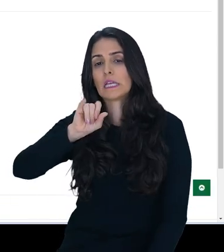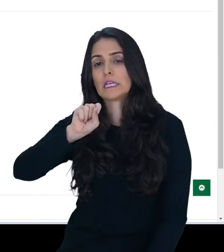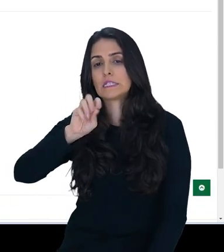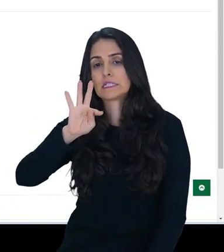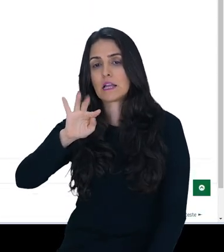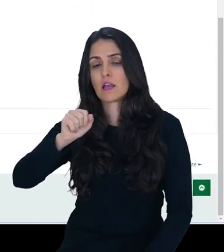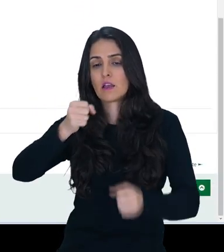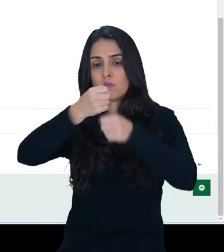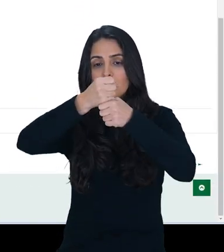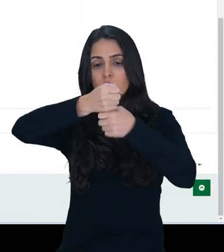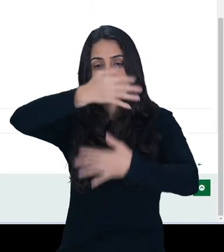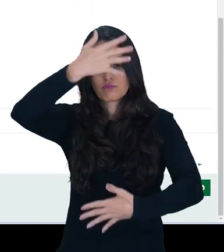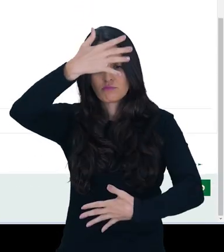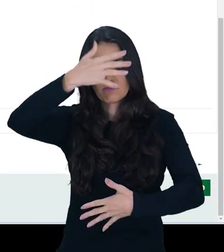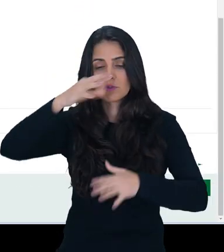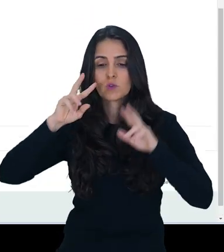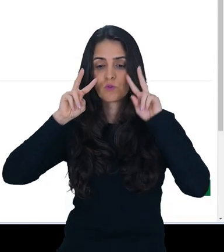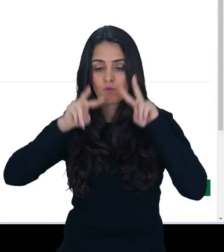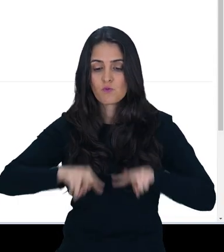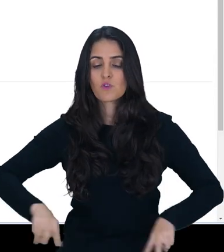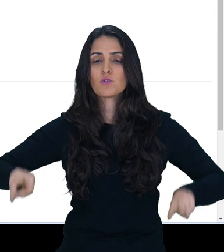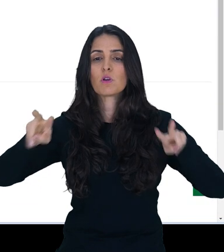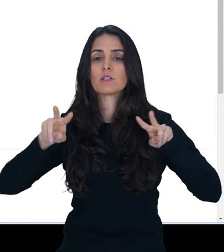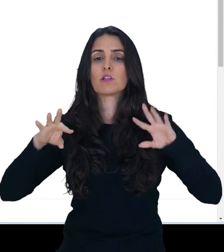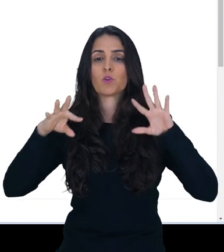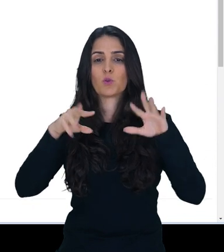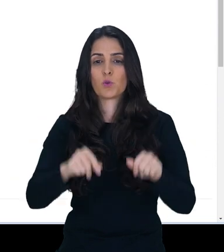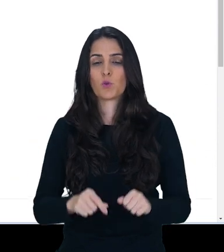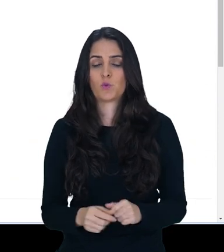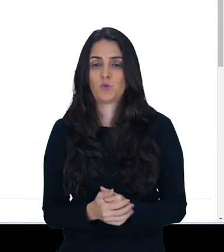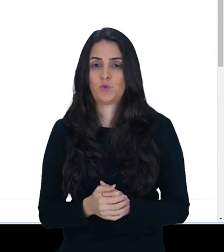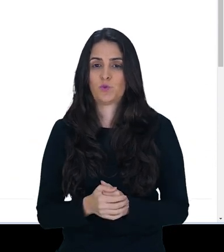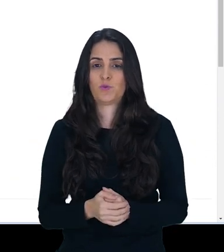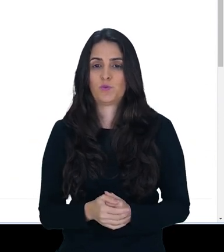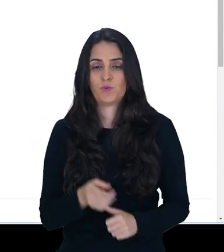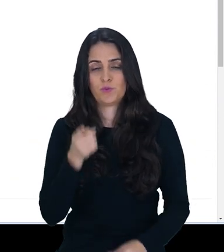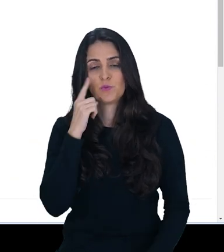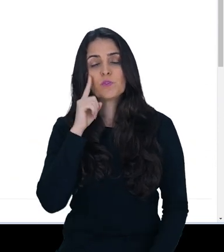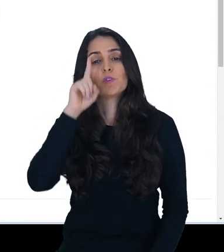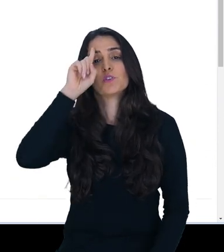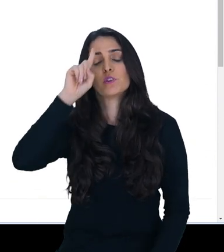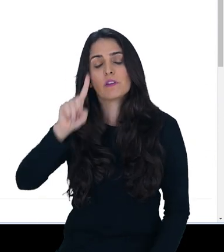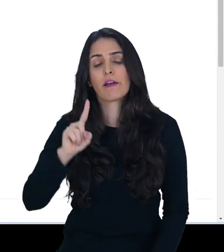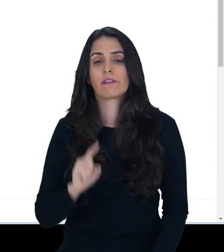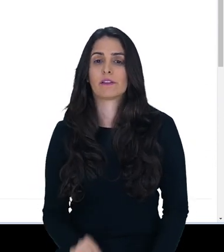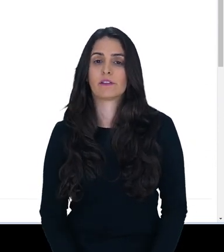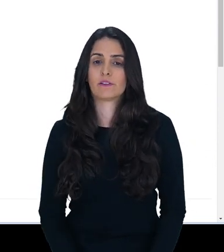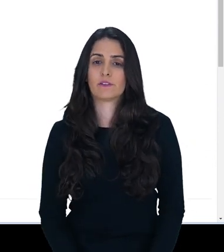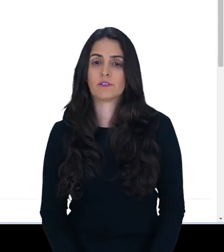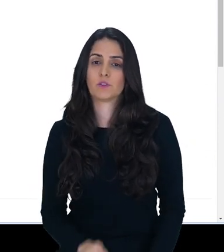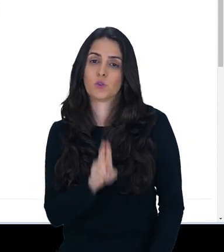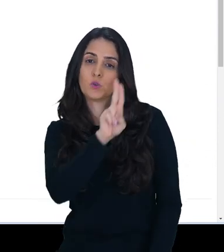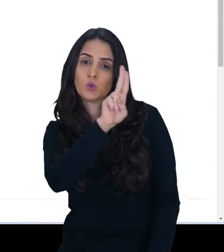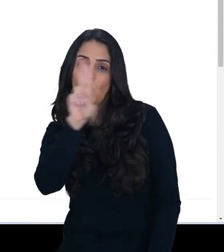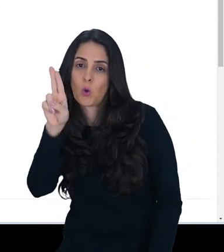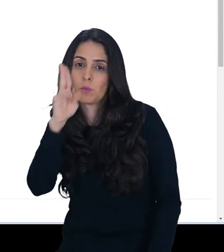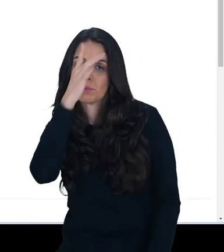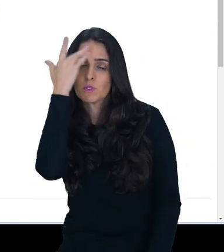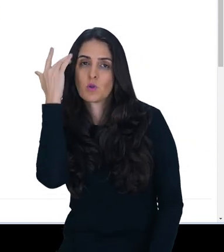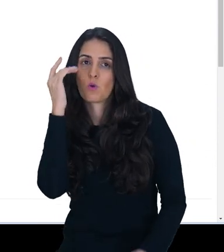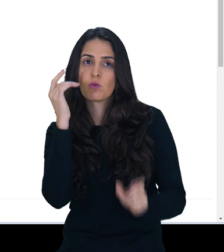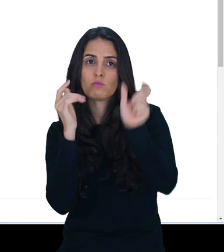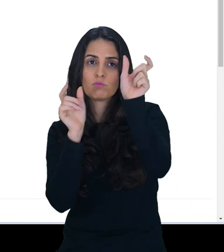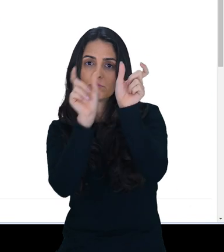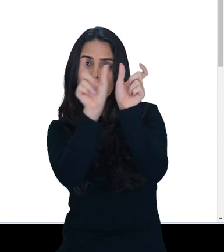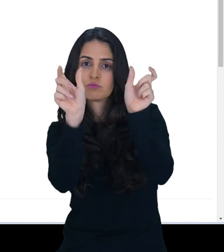aqui de uma vez a visualização que seria o ideal para o meu aluno Então veja que aqui ó eu tenho uma data eu tenho o nome